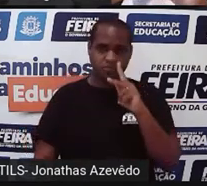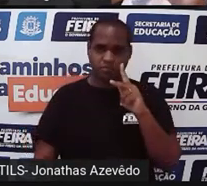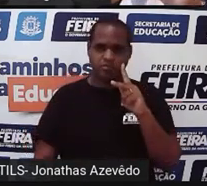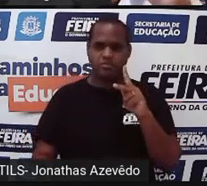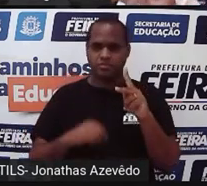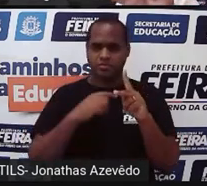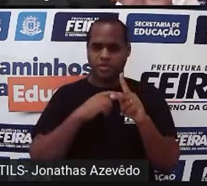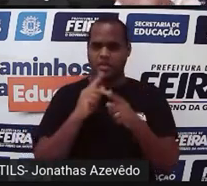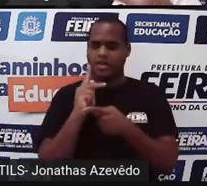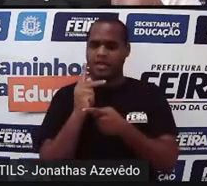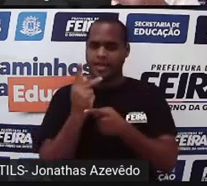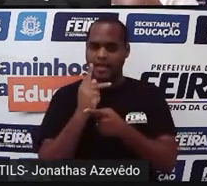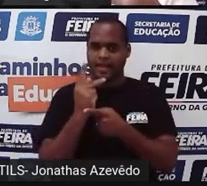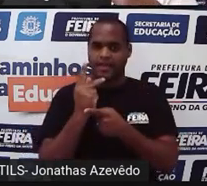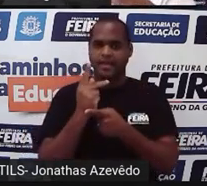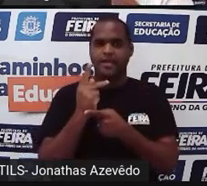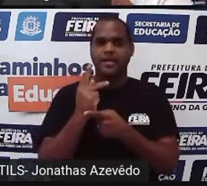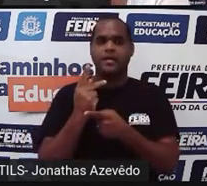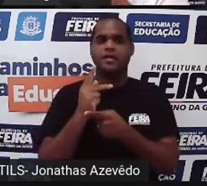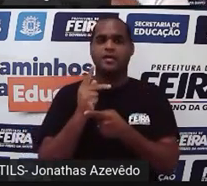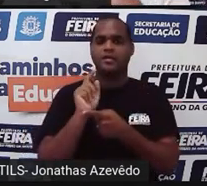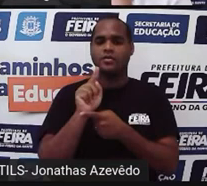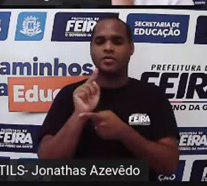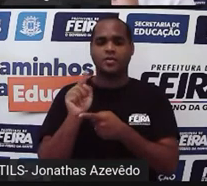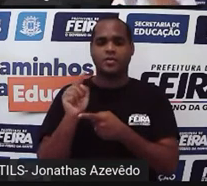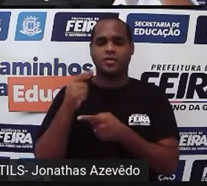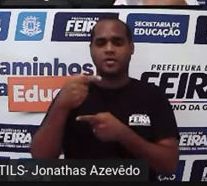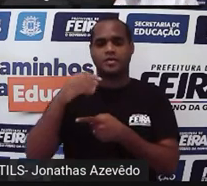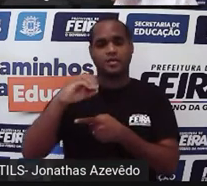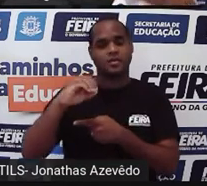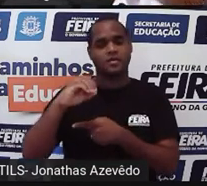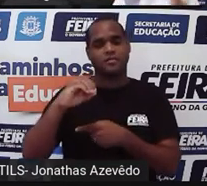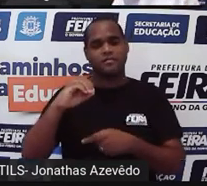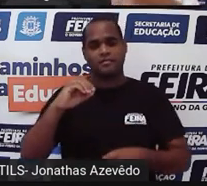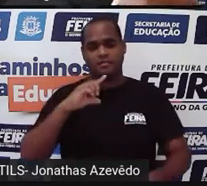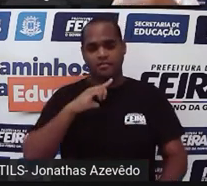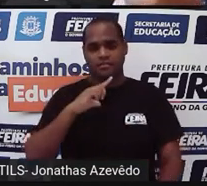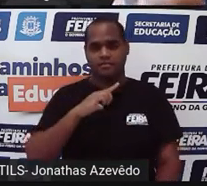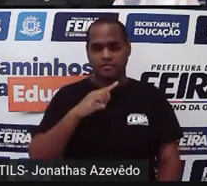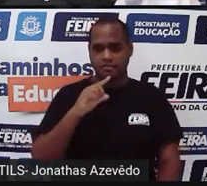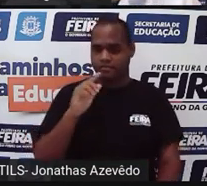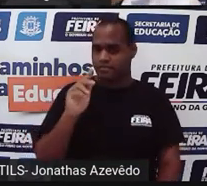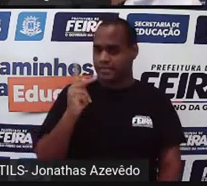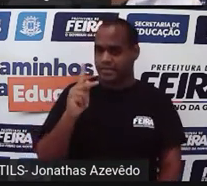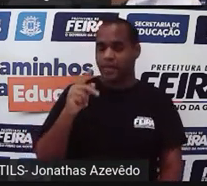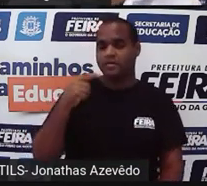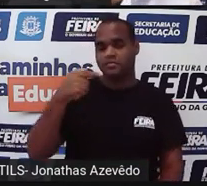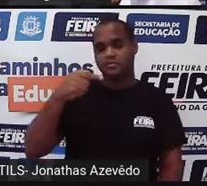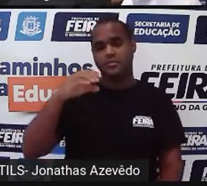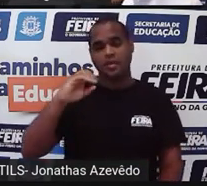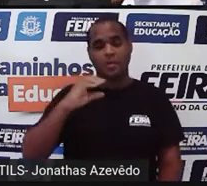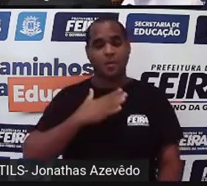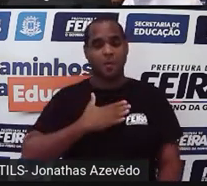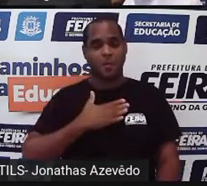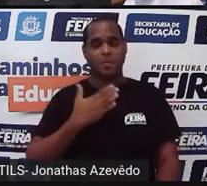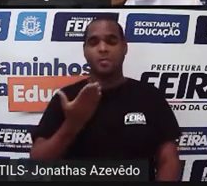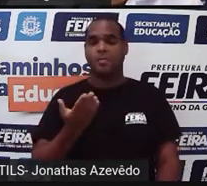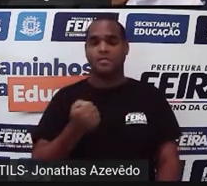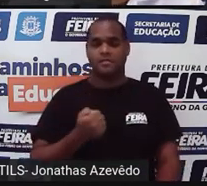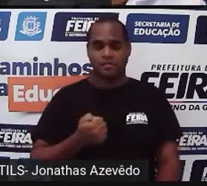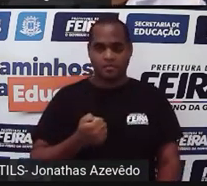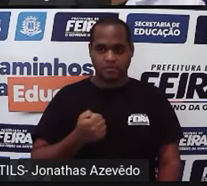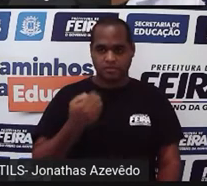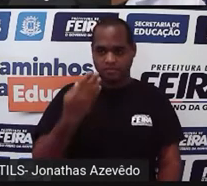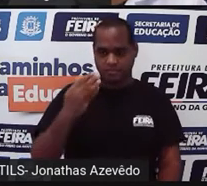tinha assim, história, dois pontinhos, 70, a quantidade de alunos que gostam de história.